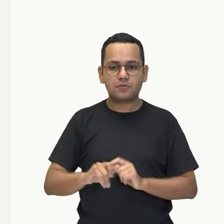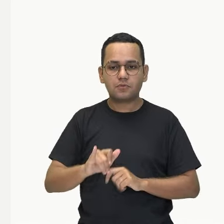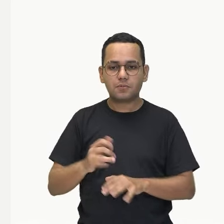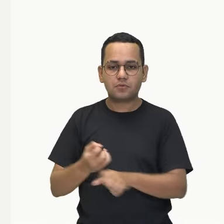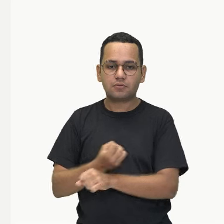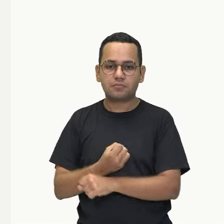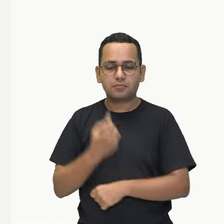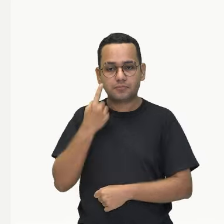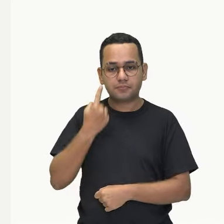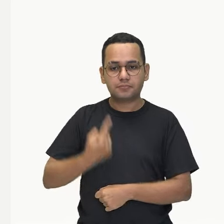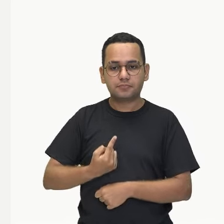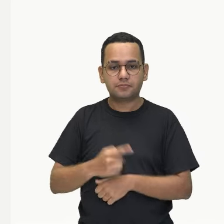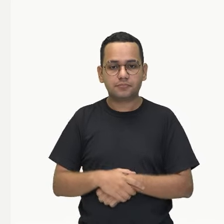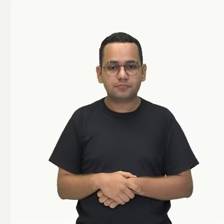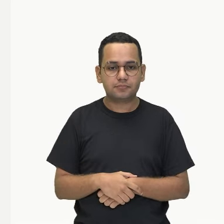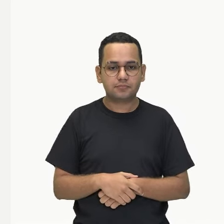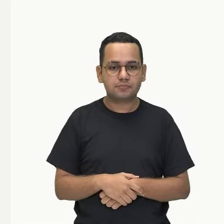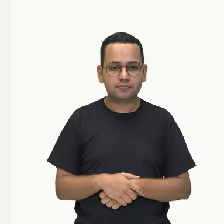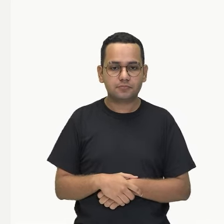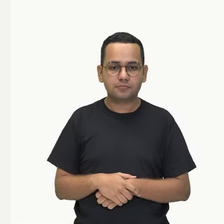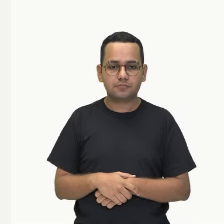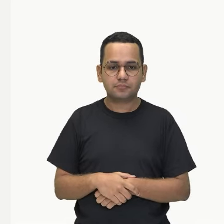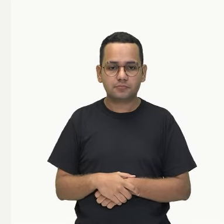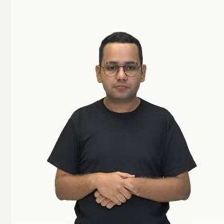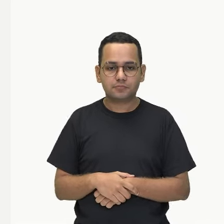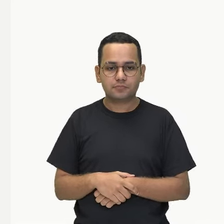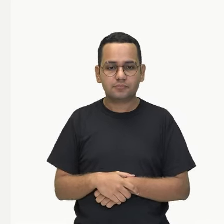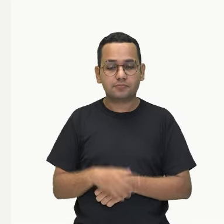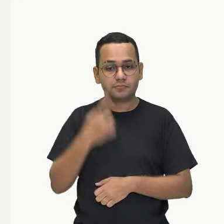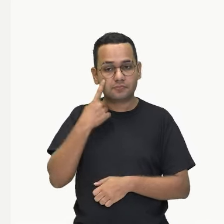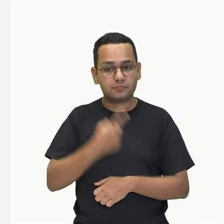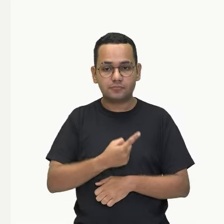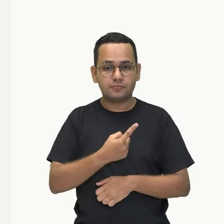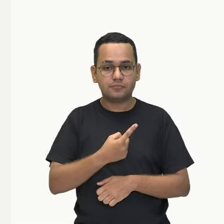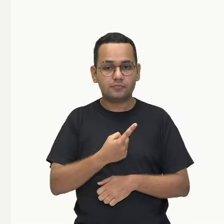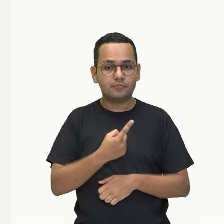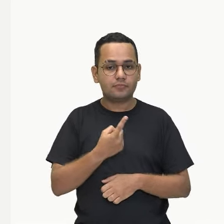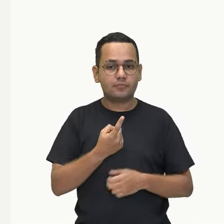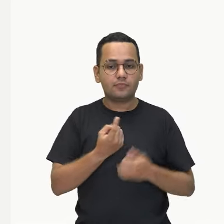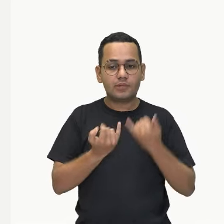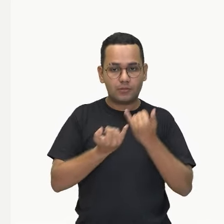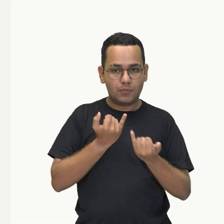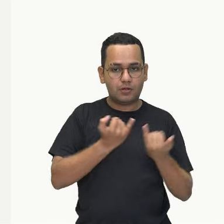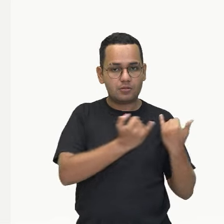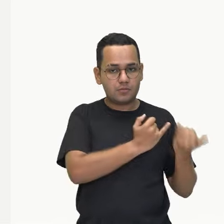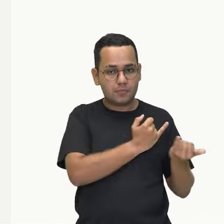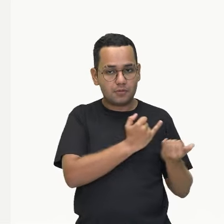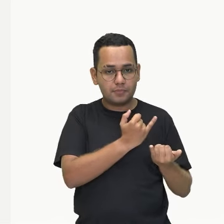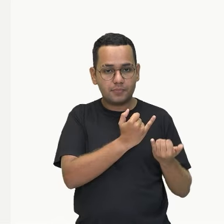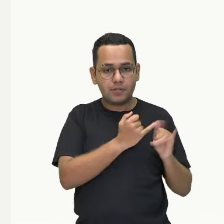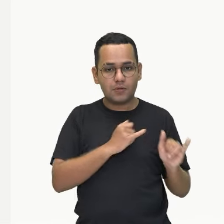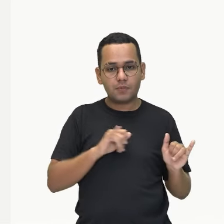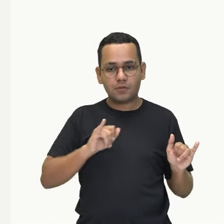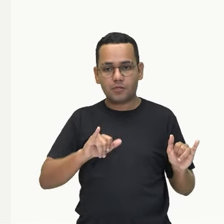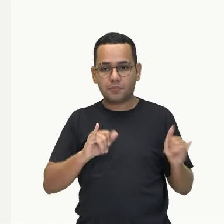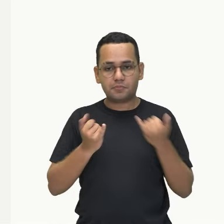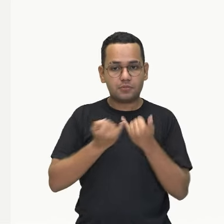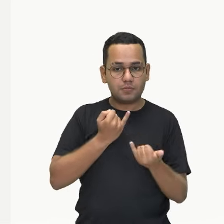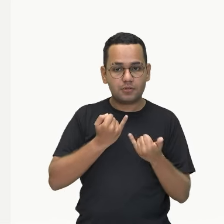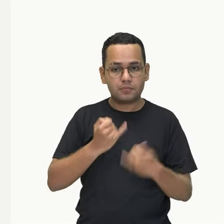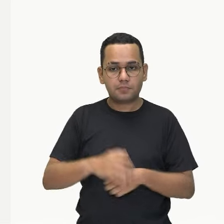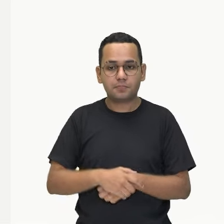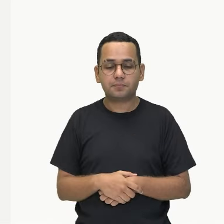Observe que aqui os meus termos semelhantes são esse x ao quadrado com esse x ao quadrado, este y com este